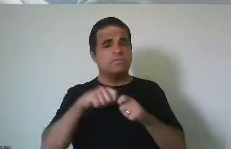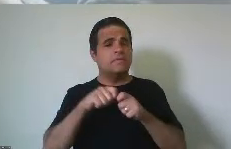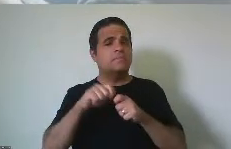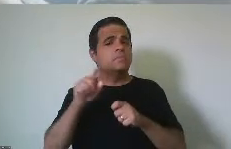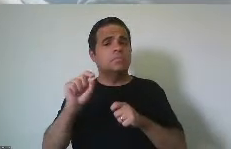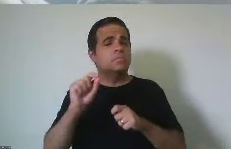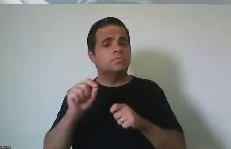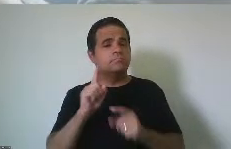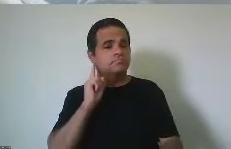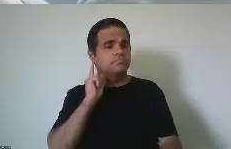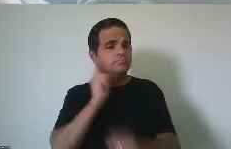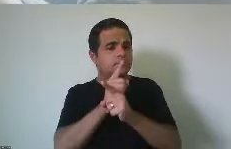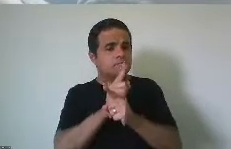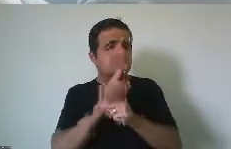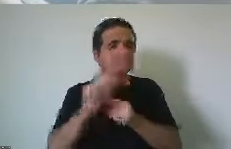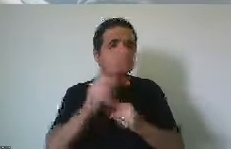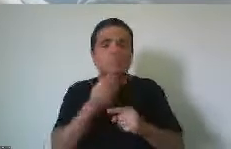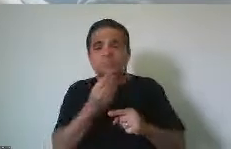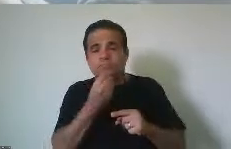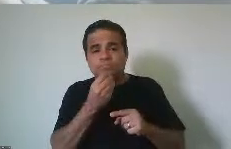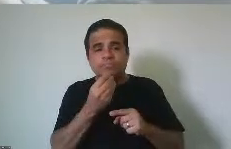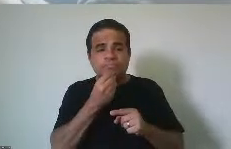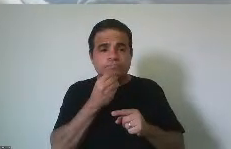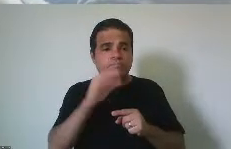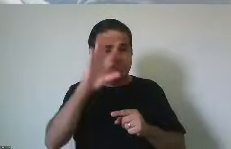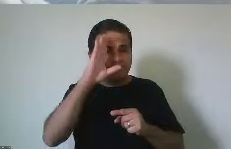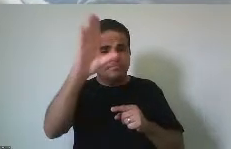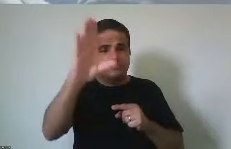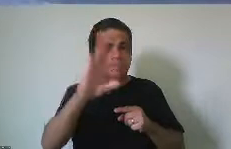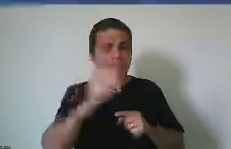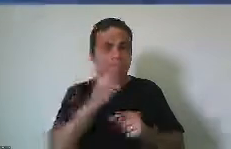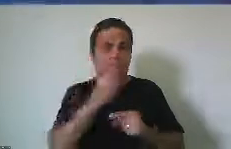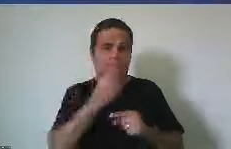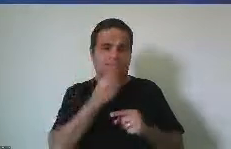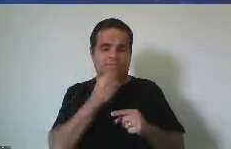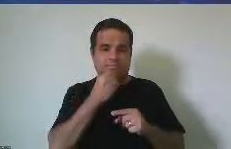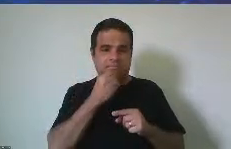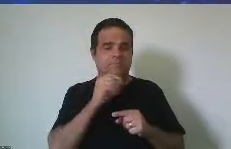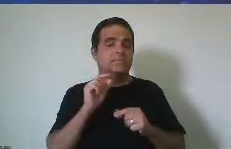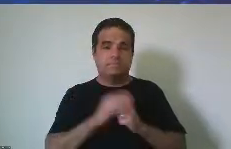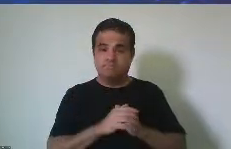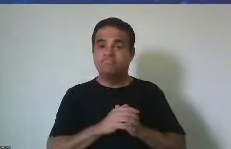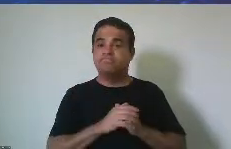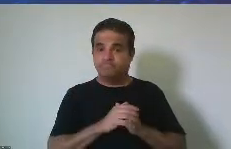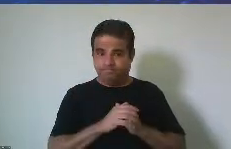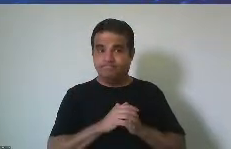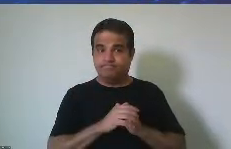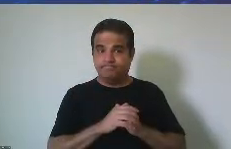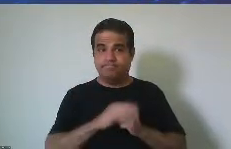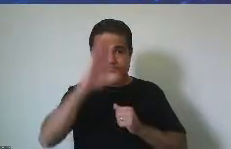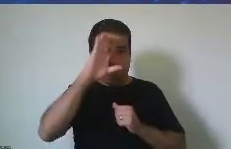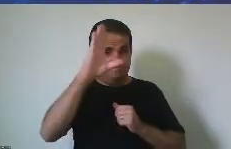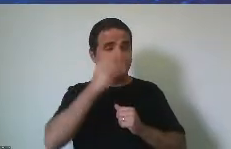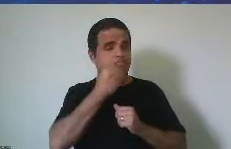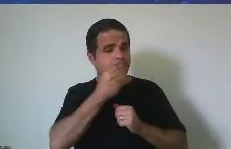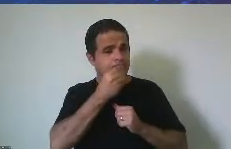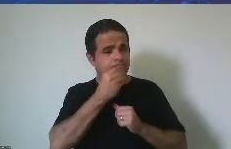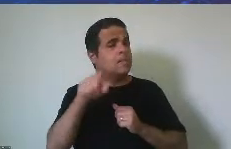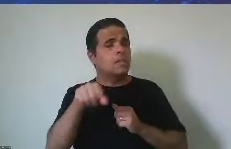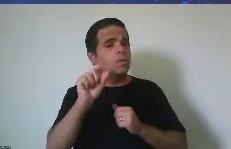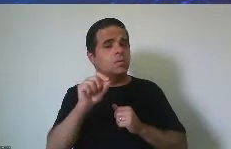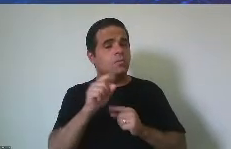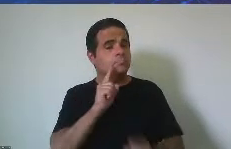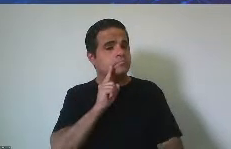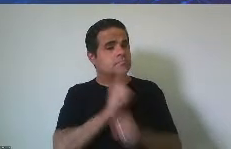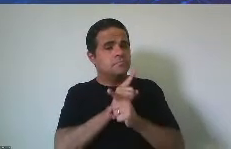identificação e priorização das oportunidades essa priorização e identificacione